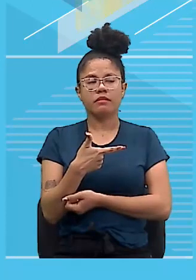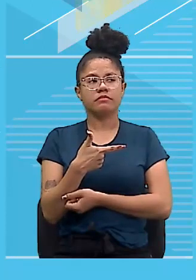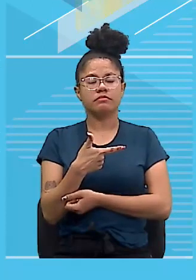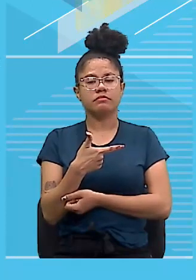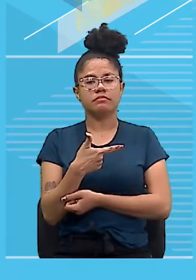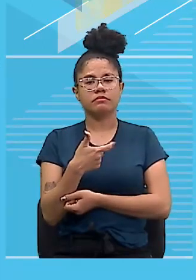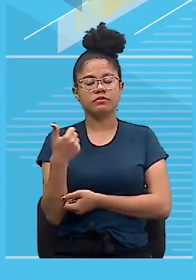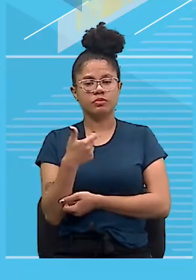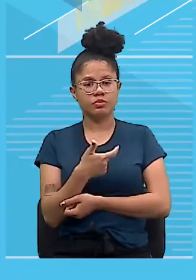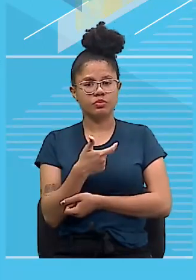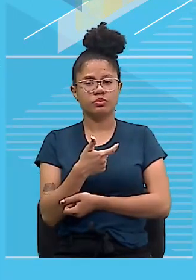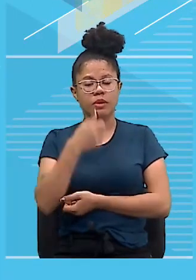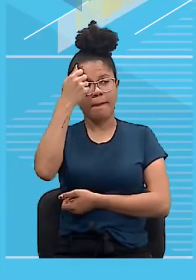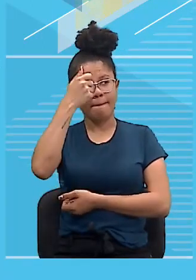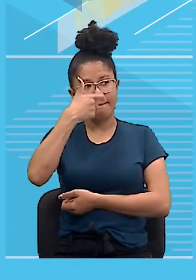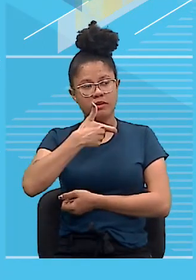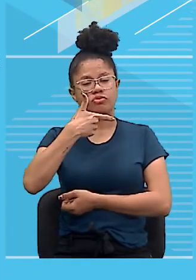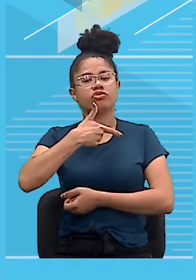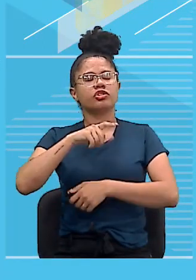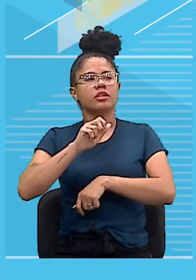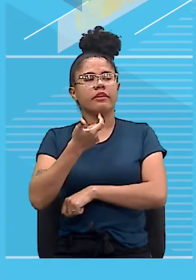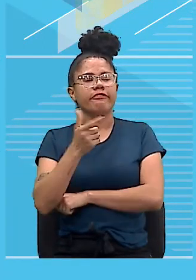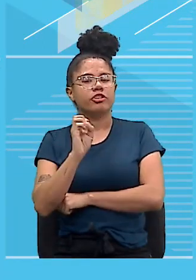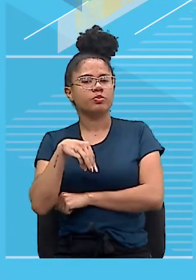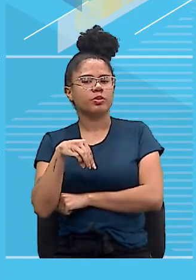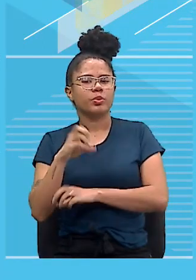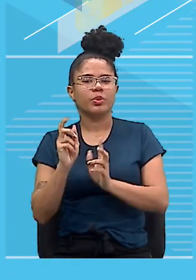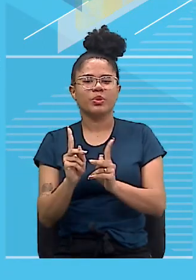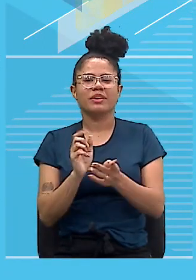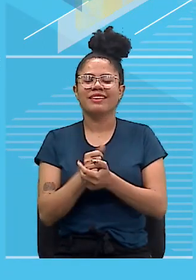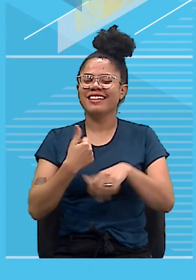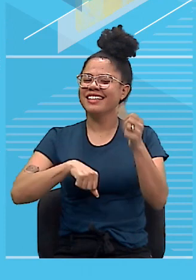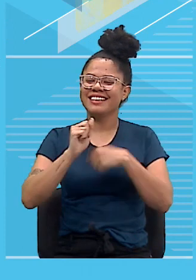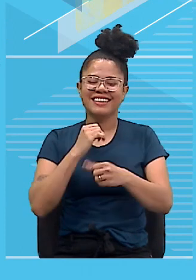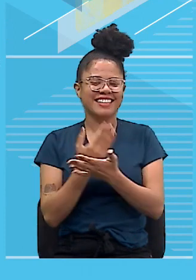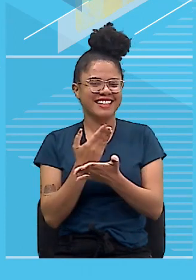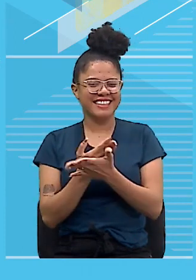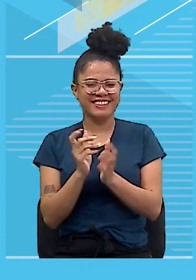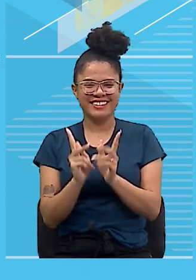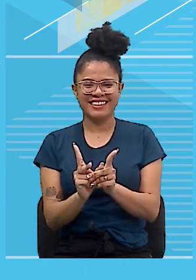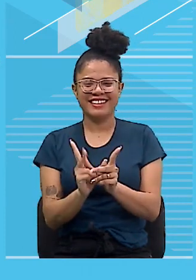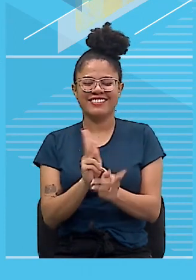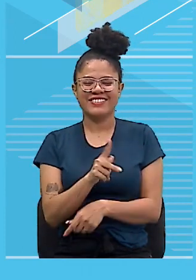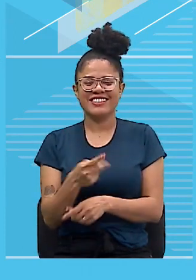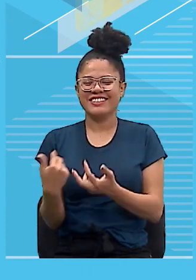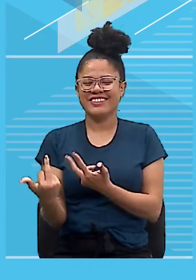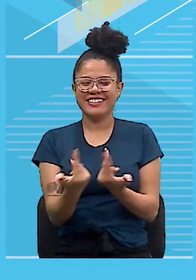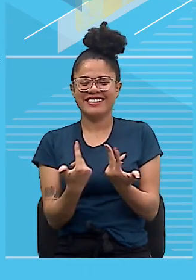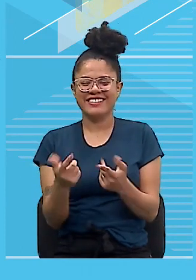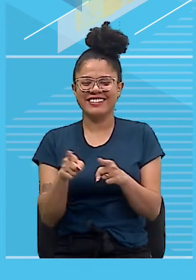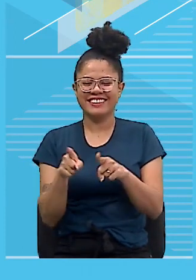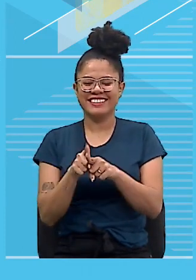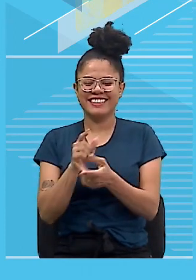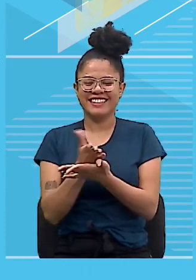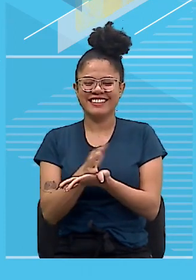tema da aula é o mesmo tá bom não mudou nada Professor continua o mesmo aqui feio buchudo Cambota e ali do lado da